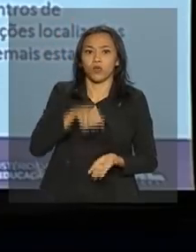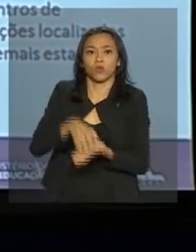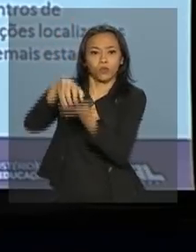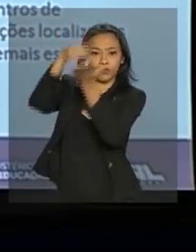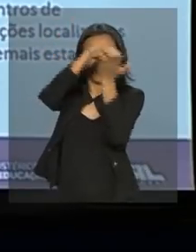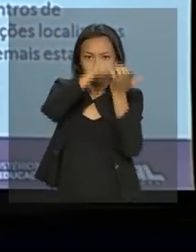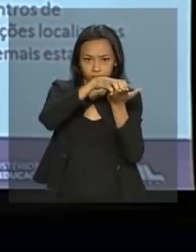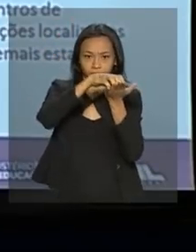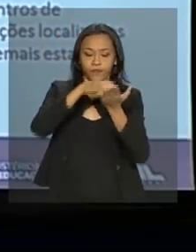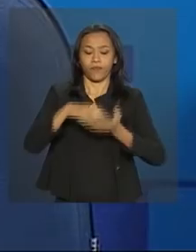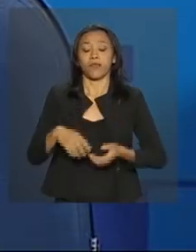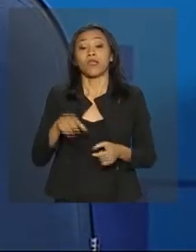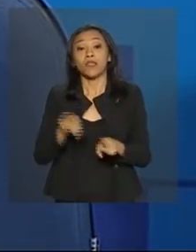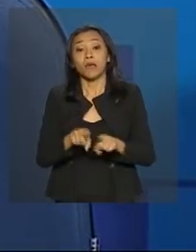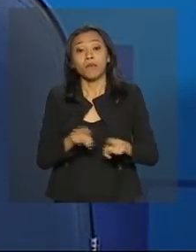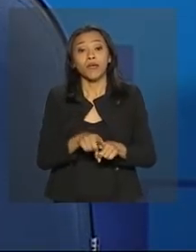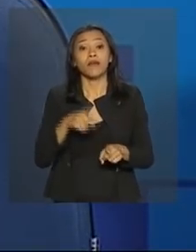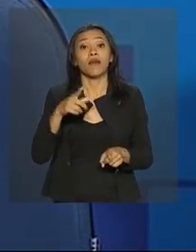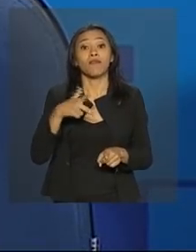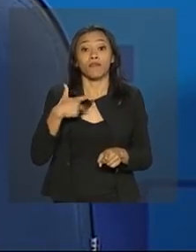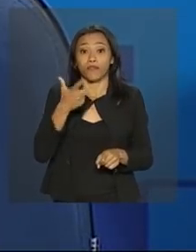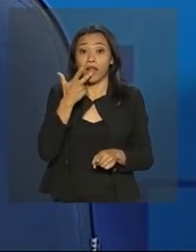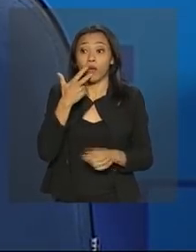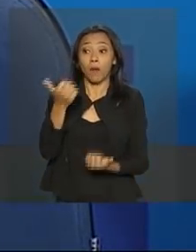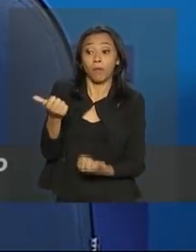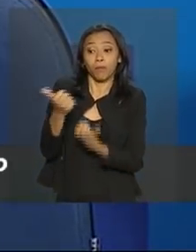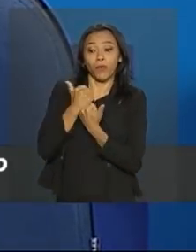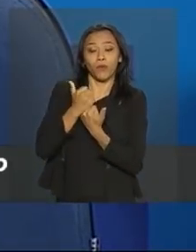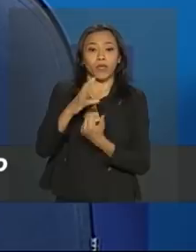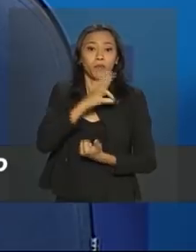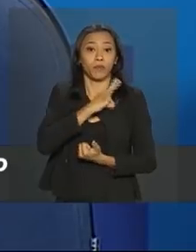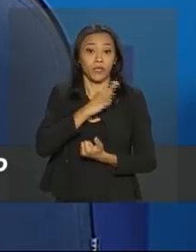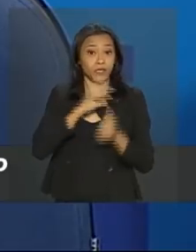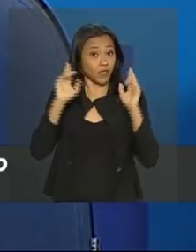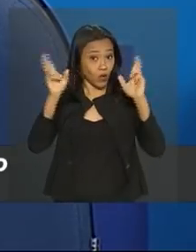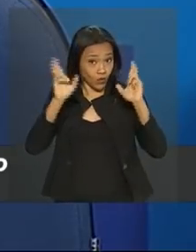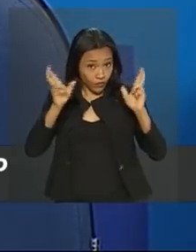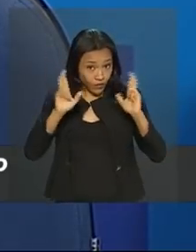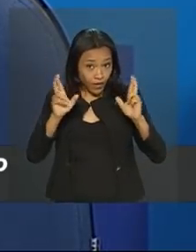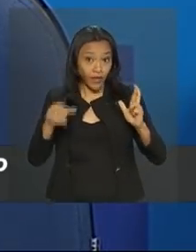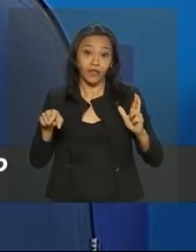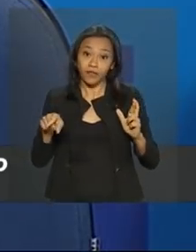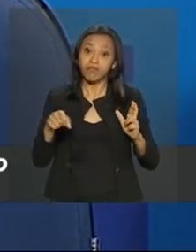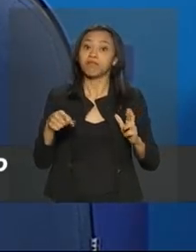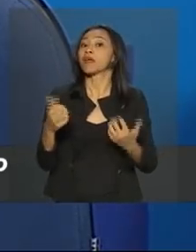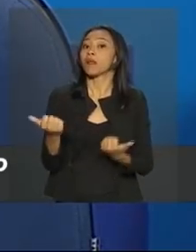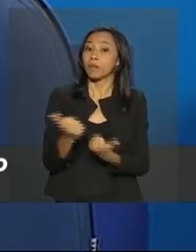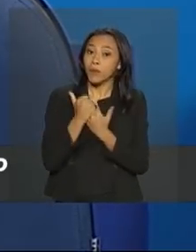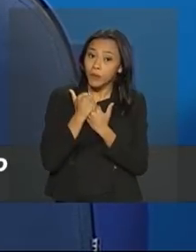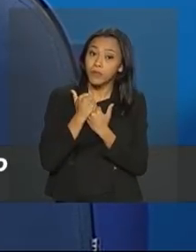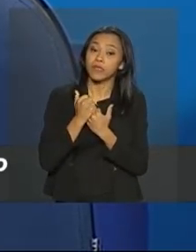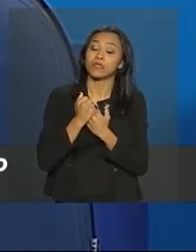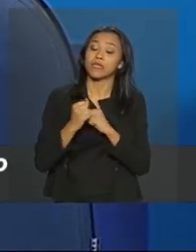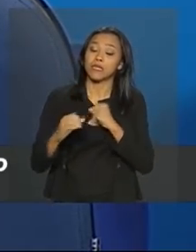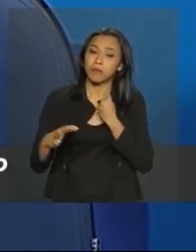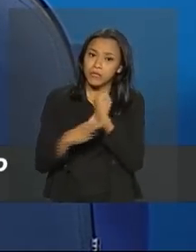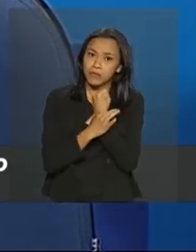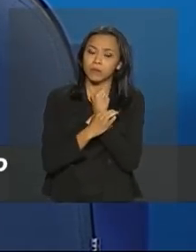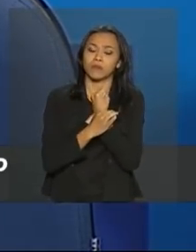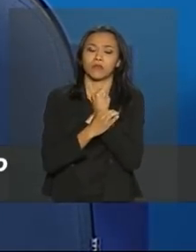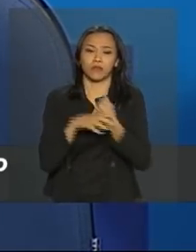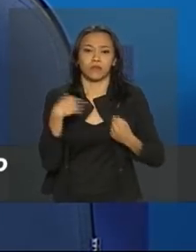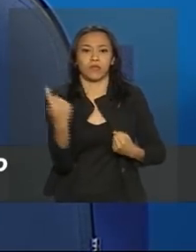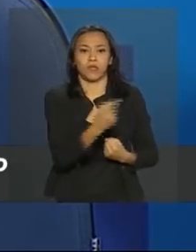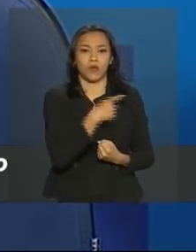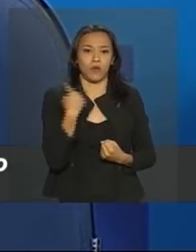que também o apoio da nossa polícia rodoviária federal não é que dá um uma segurança muito grande para